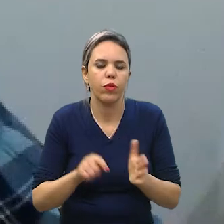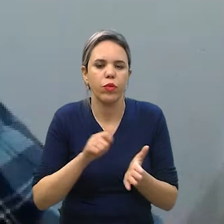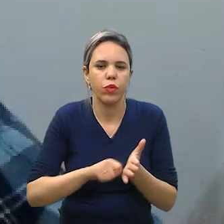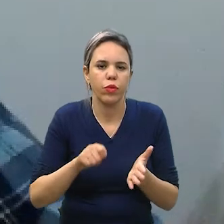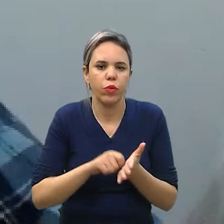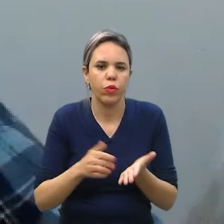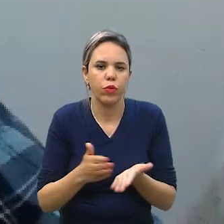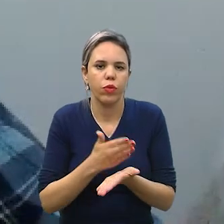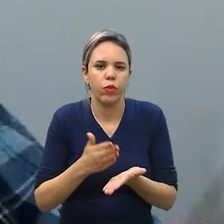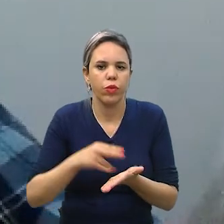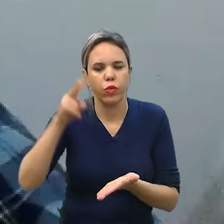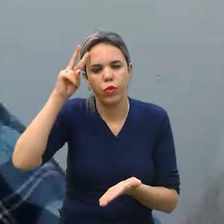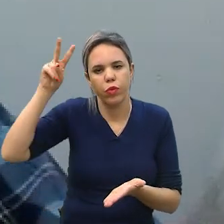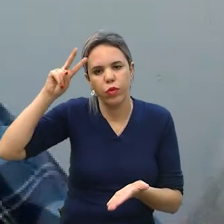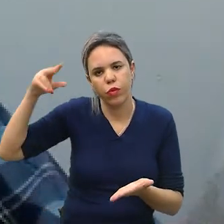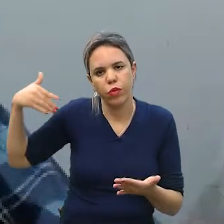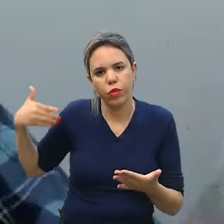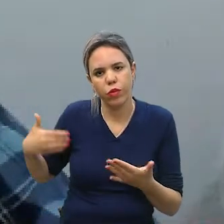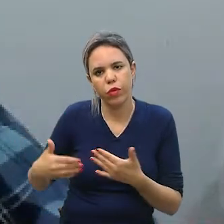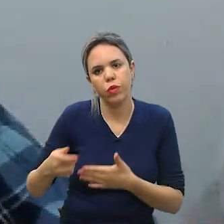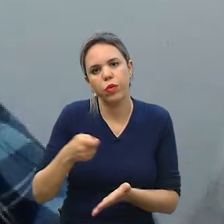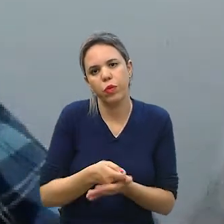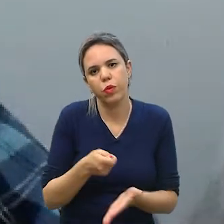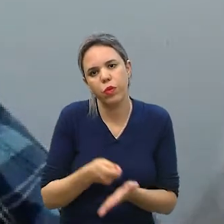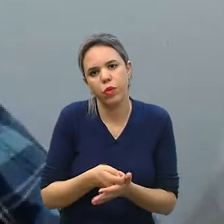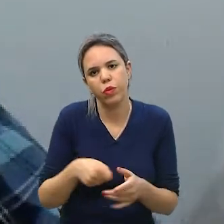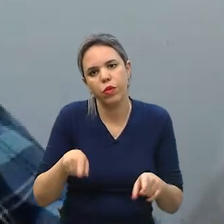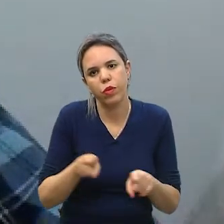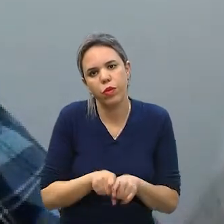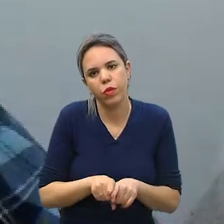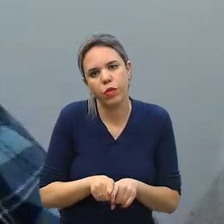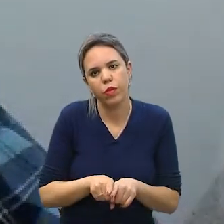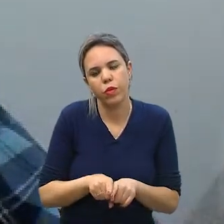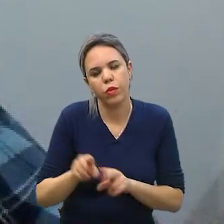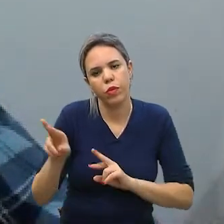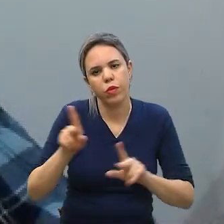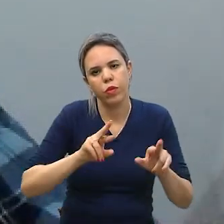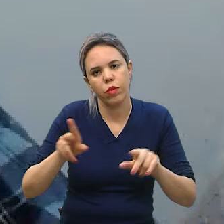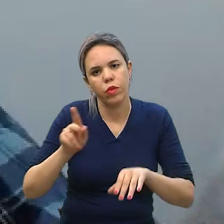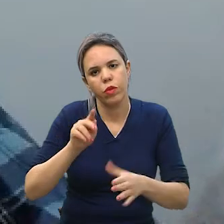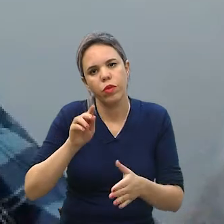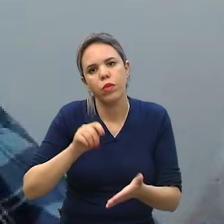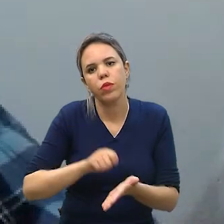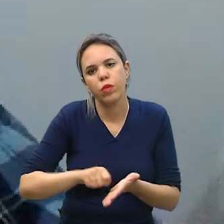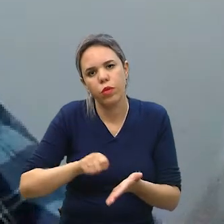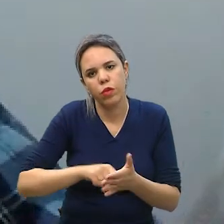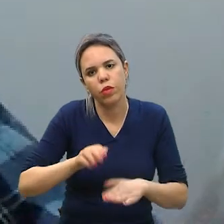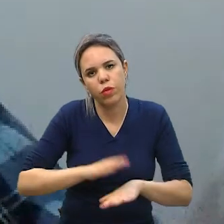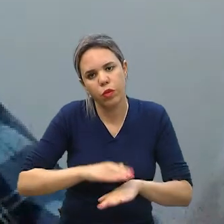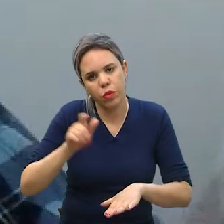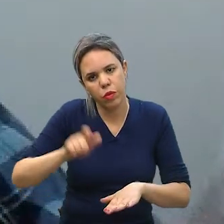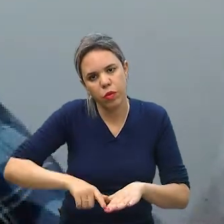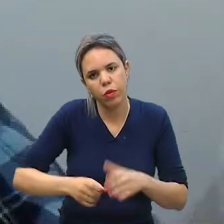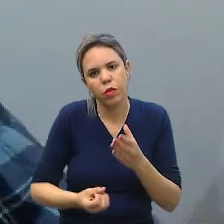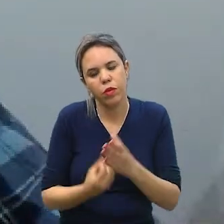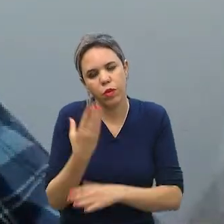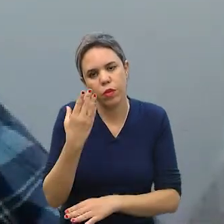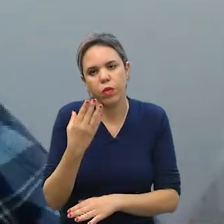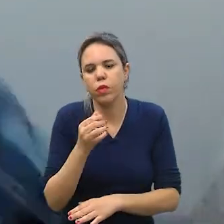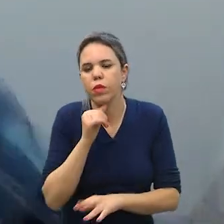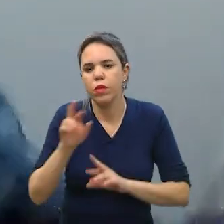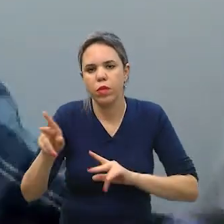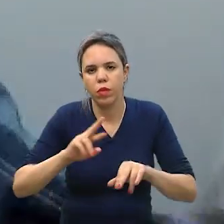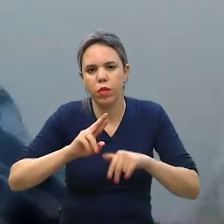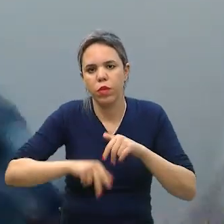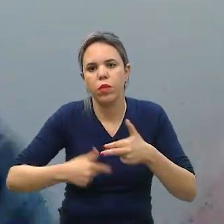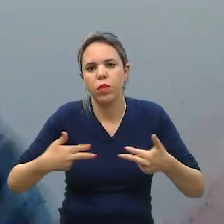são historicamente exigidas, mas também prezando pela diversidade de autorias, né? Então, ter tanto diversidade de